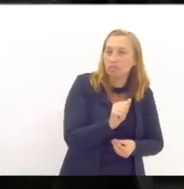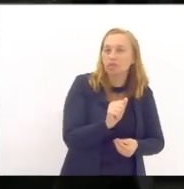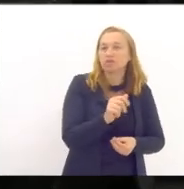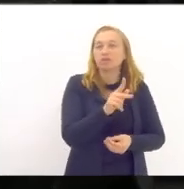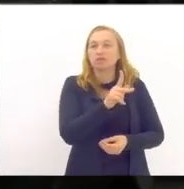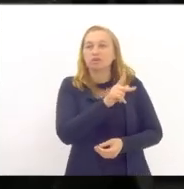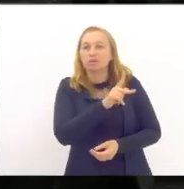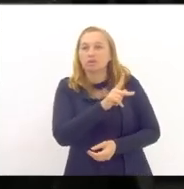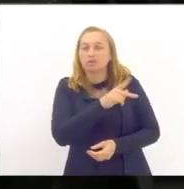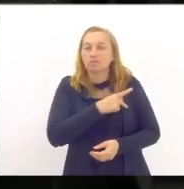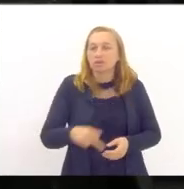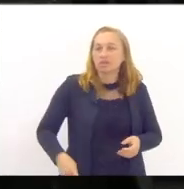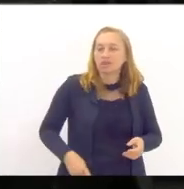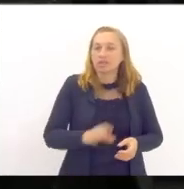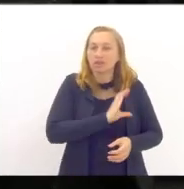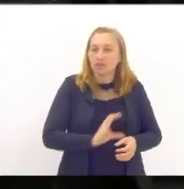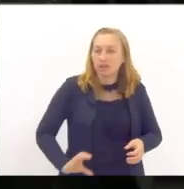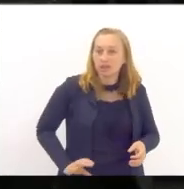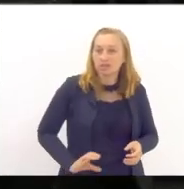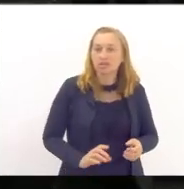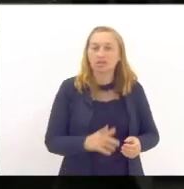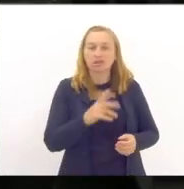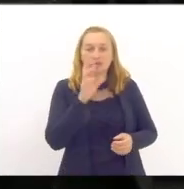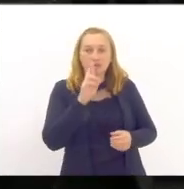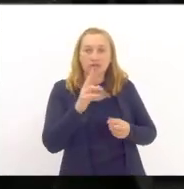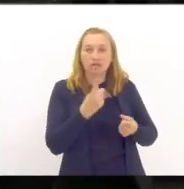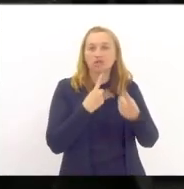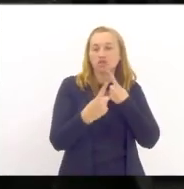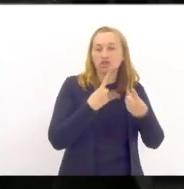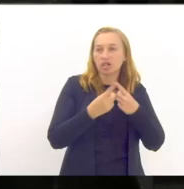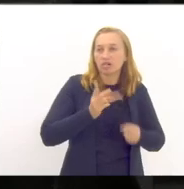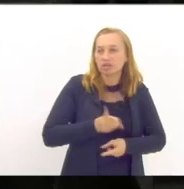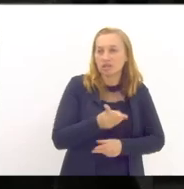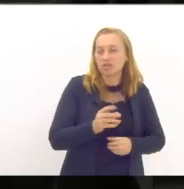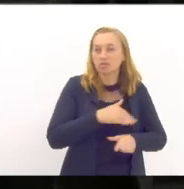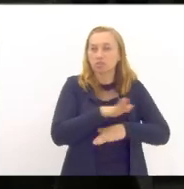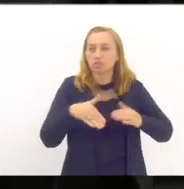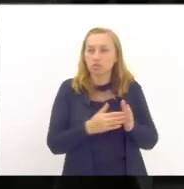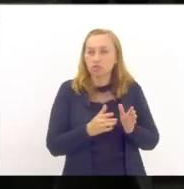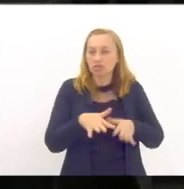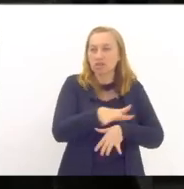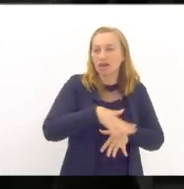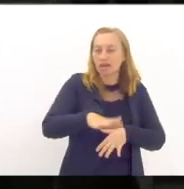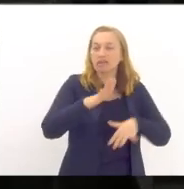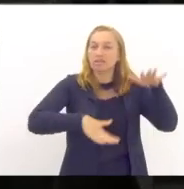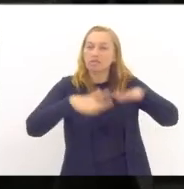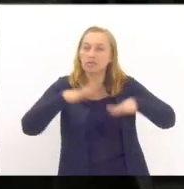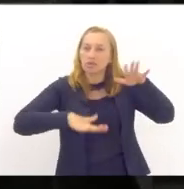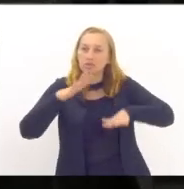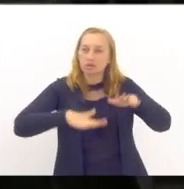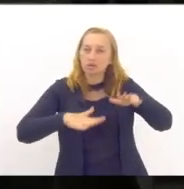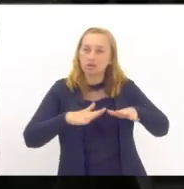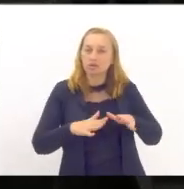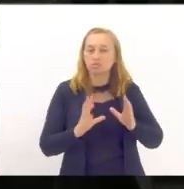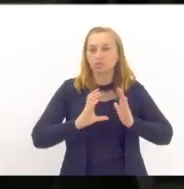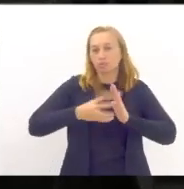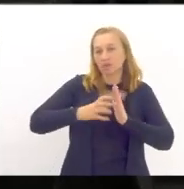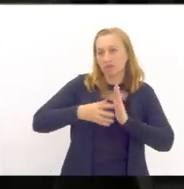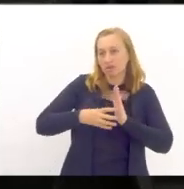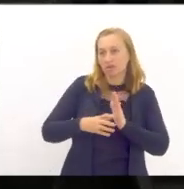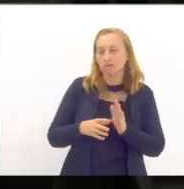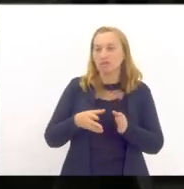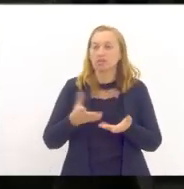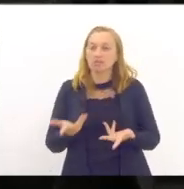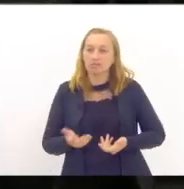senhora representam aí uma chapa de diálogo que sempre conversou com todos os setores, independentemente dos blocos partidários e das